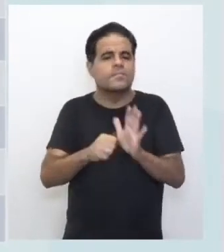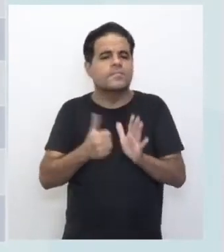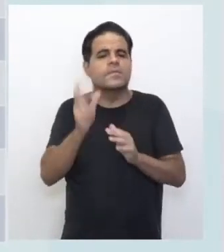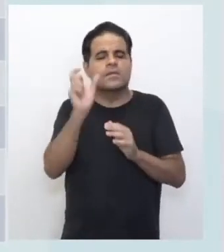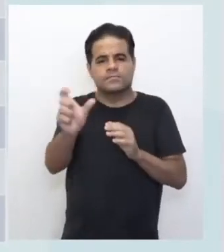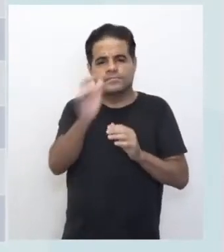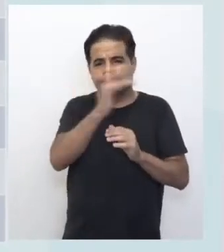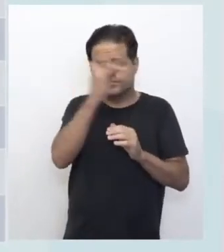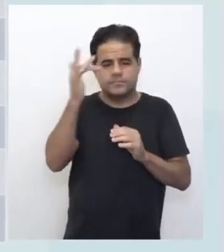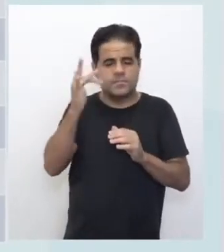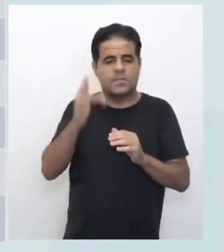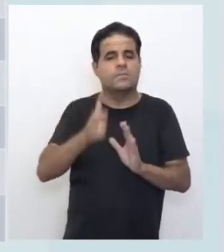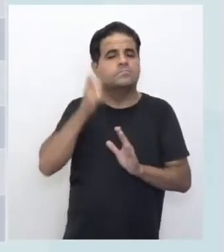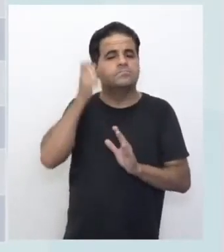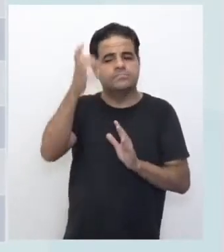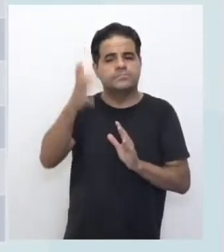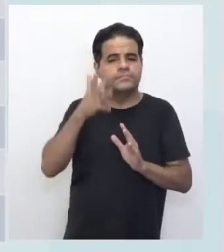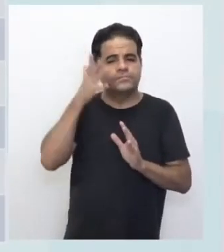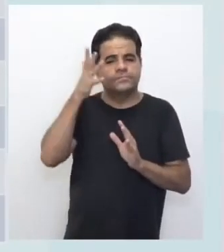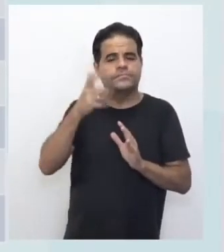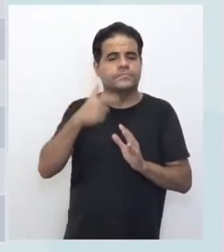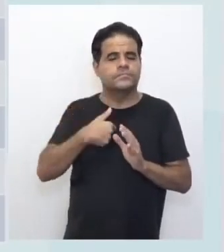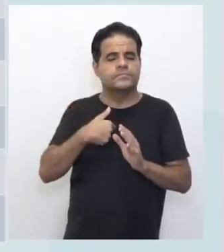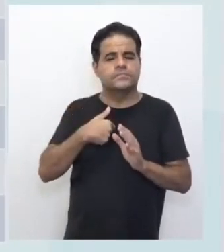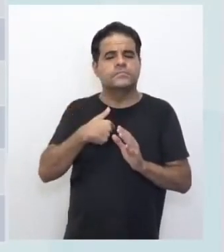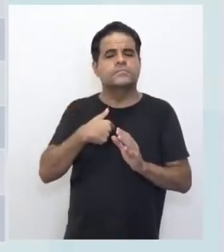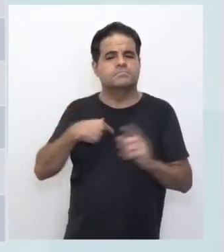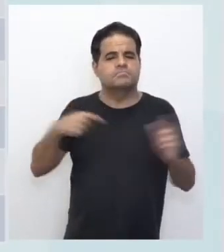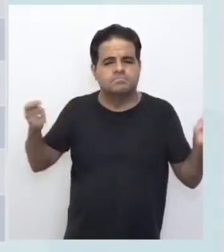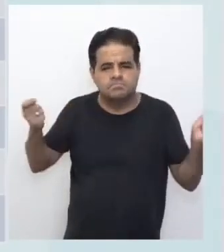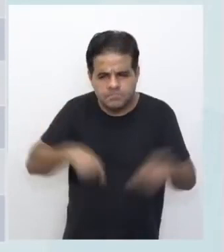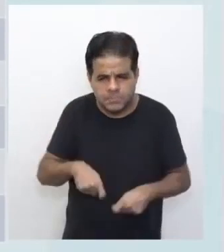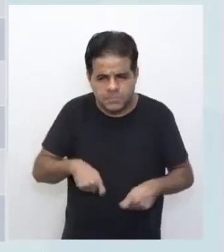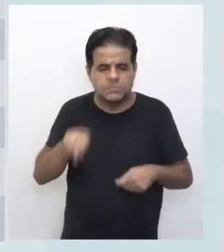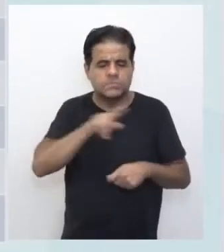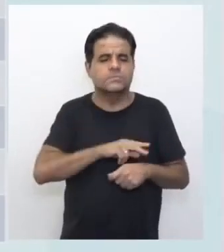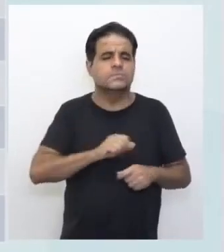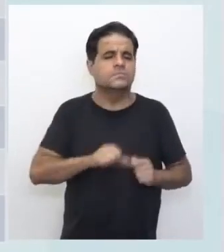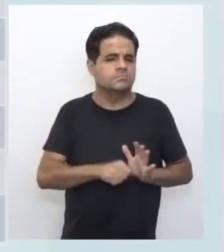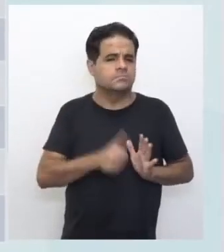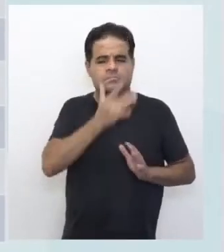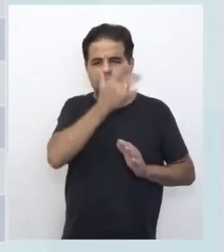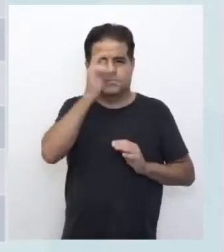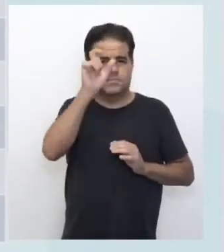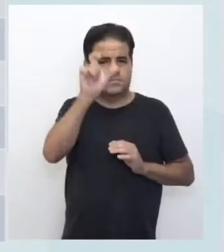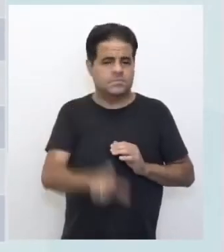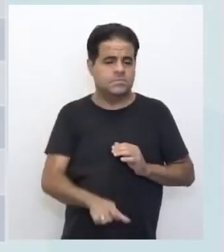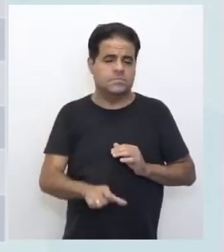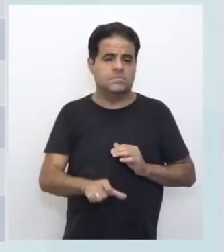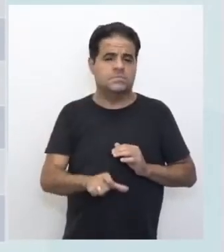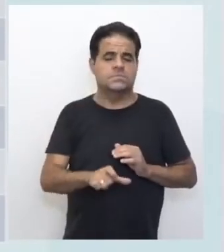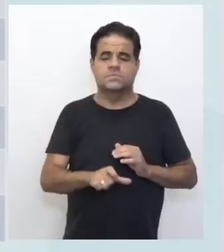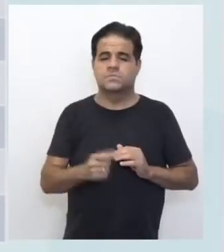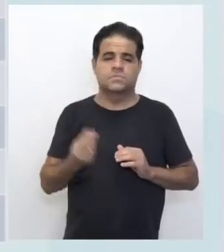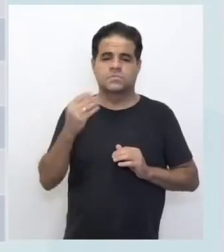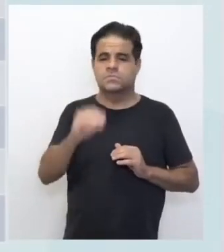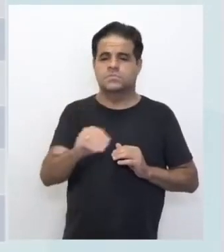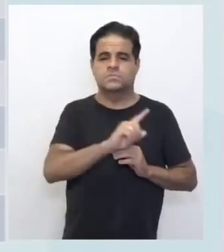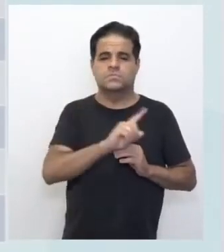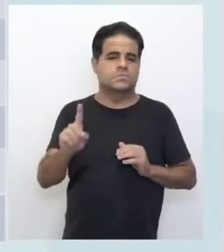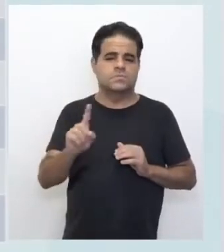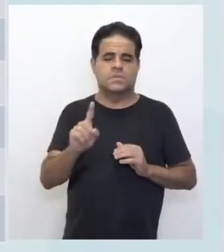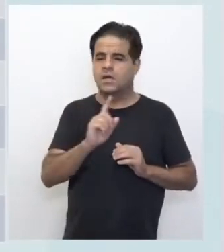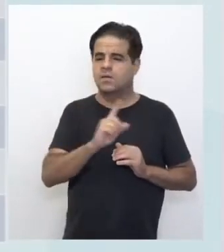primeira pessoa do discurso, o eu ou nós. É possível utilizar só verbos na primeira pessoa? Ó, aqui colocaram não.